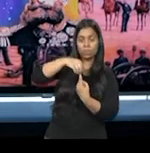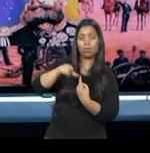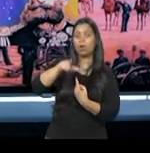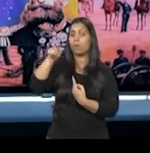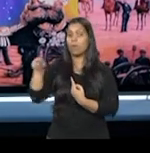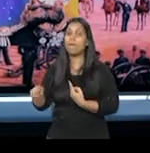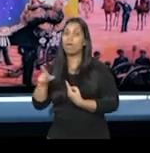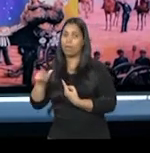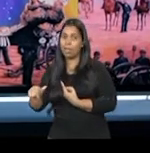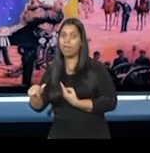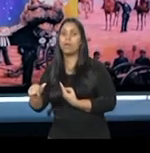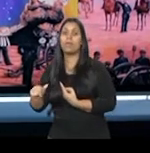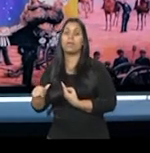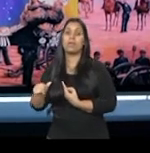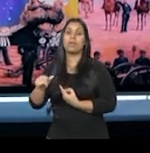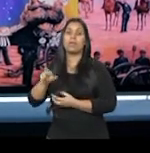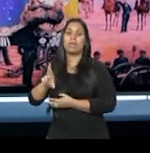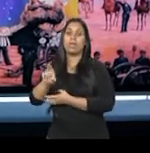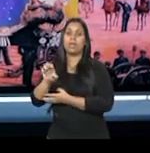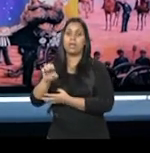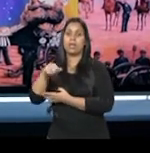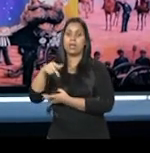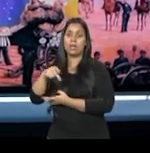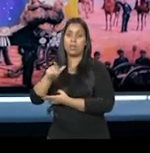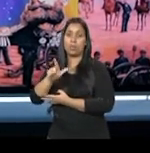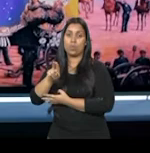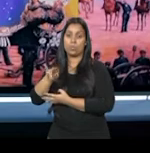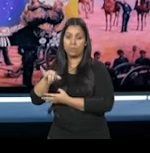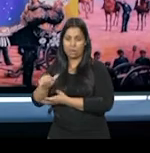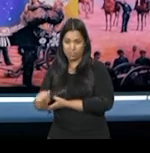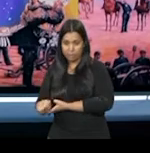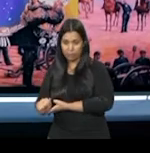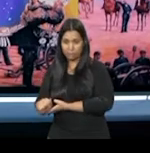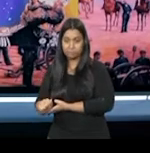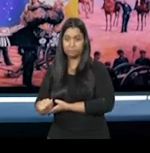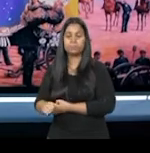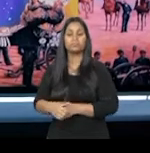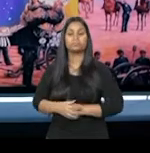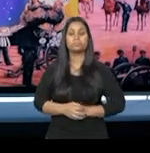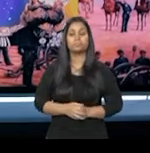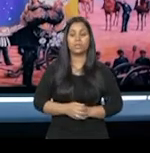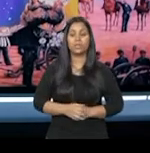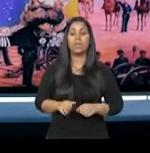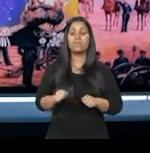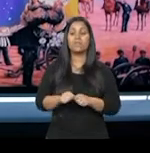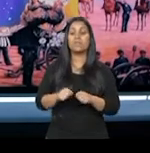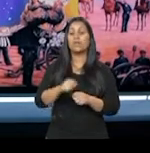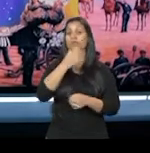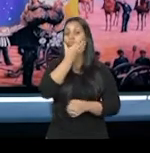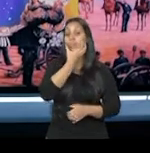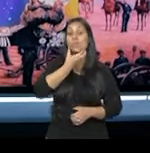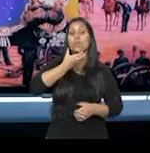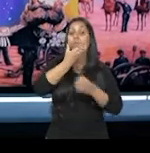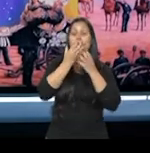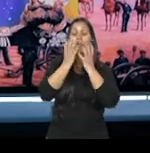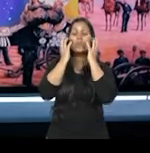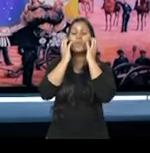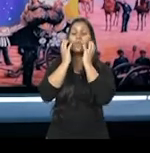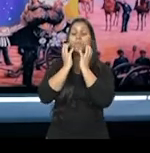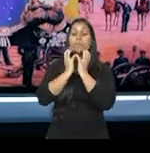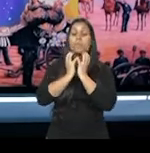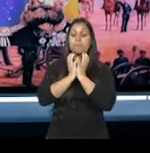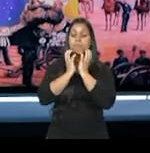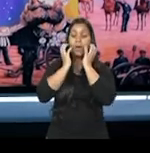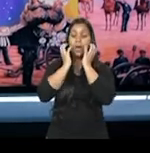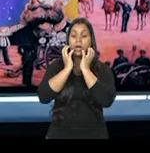uma república, através de um golpe militar feito por Marechal Deodoro da Fonseca, destituindo do